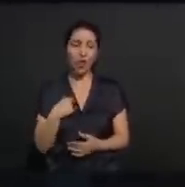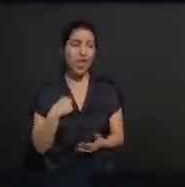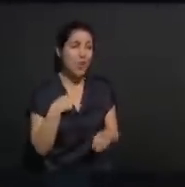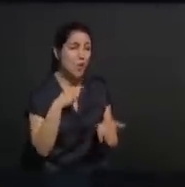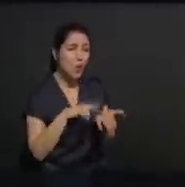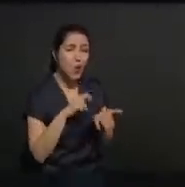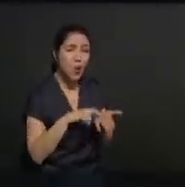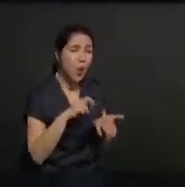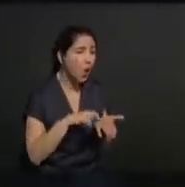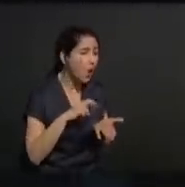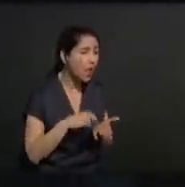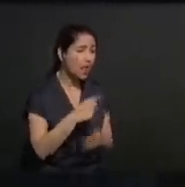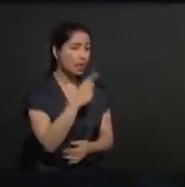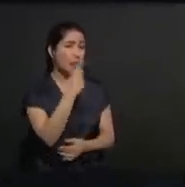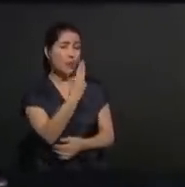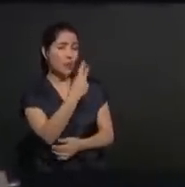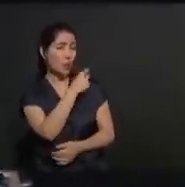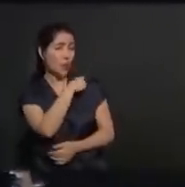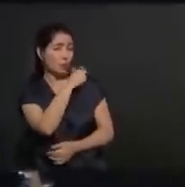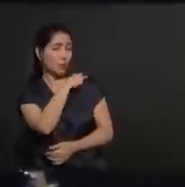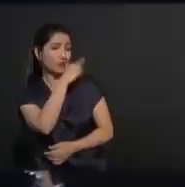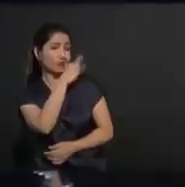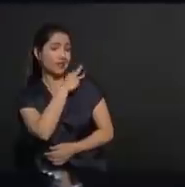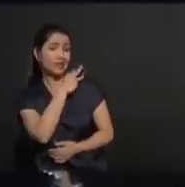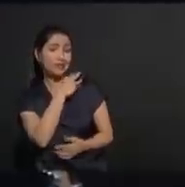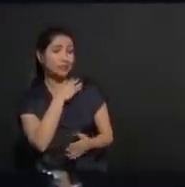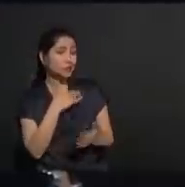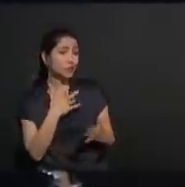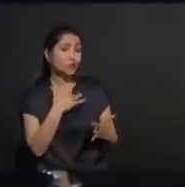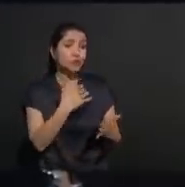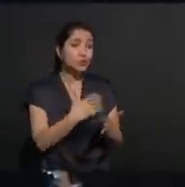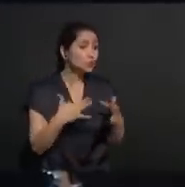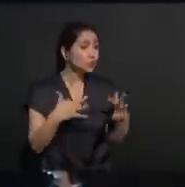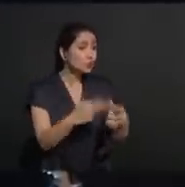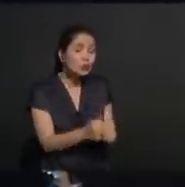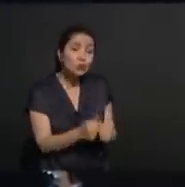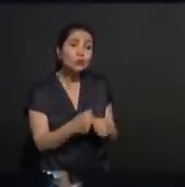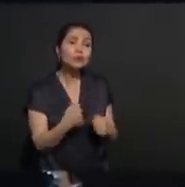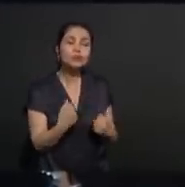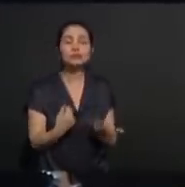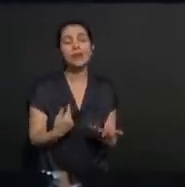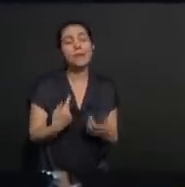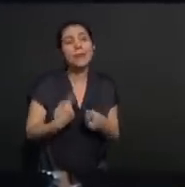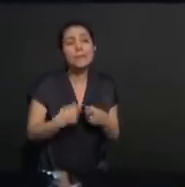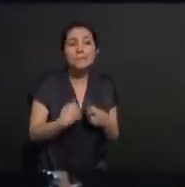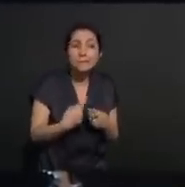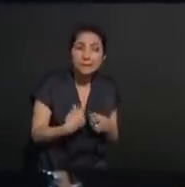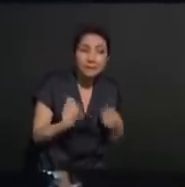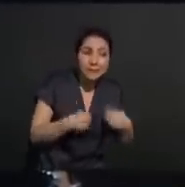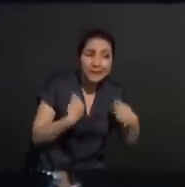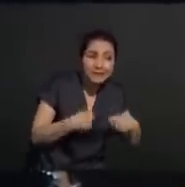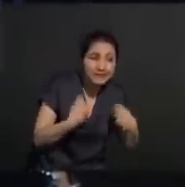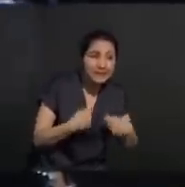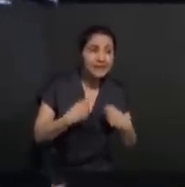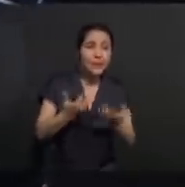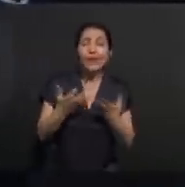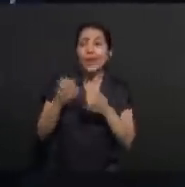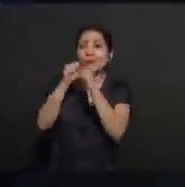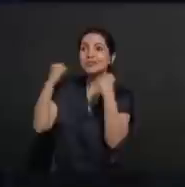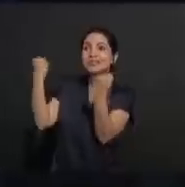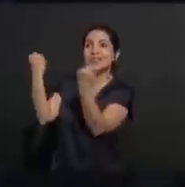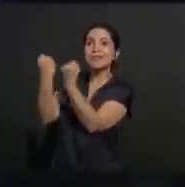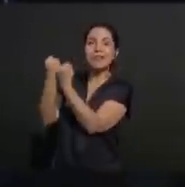Mas você sabe por que eu fiz isso, pastor? Porque eu precisava do segundo grau para fazer o seminário de teologia para servir ao